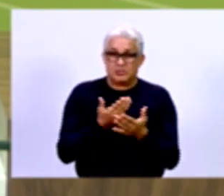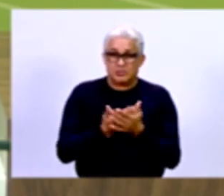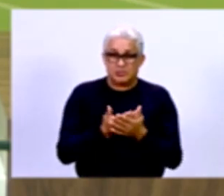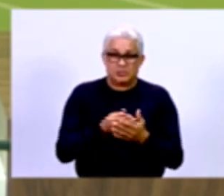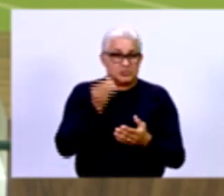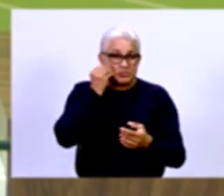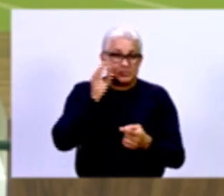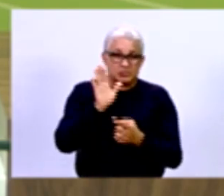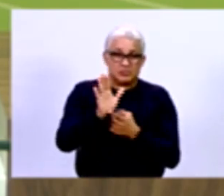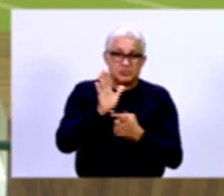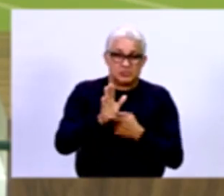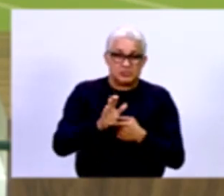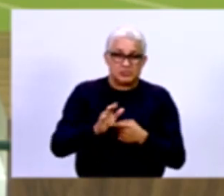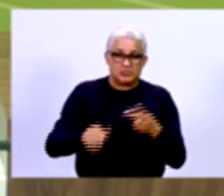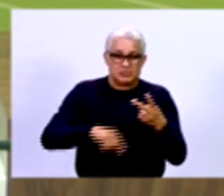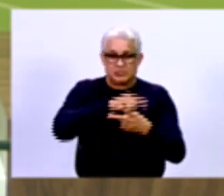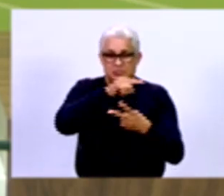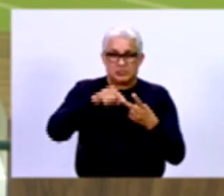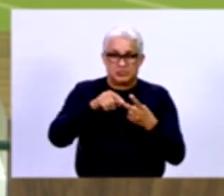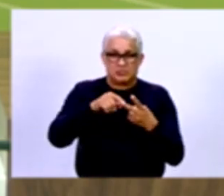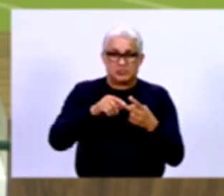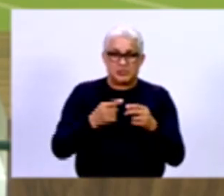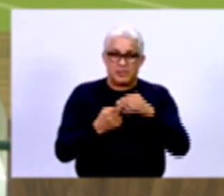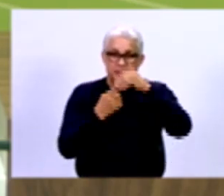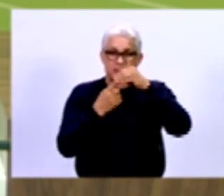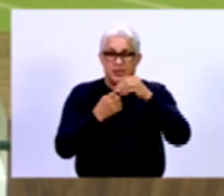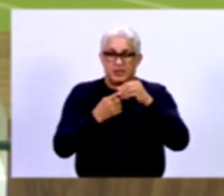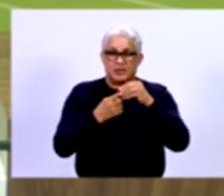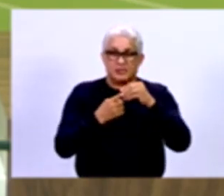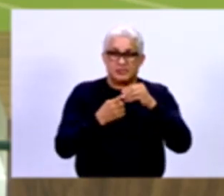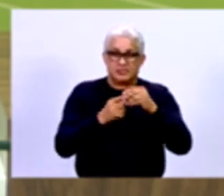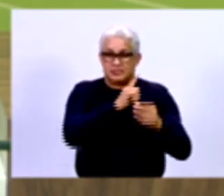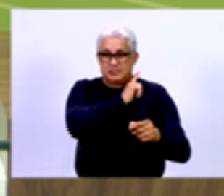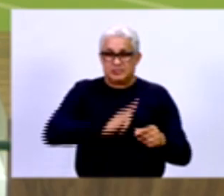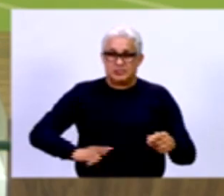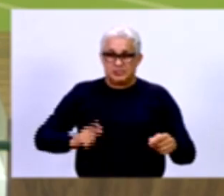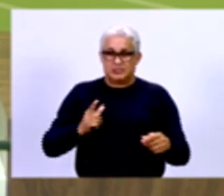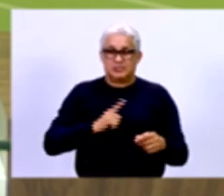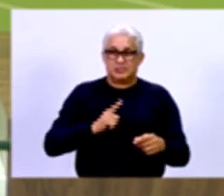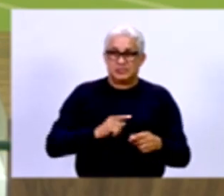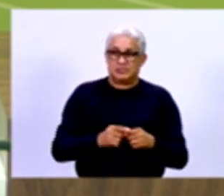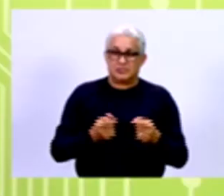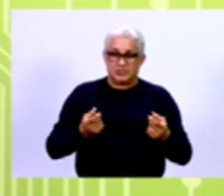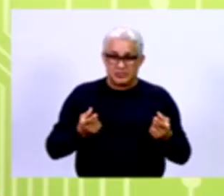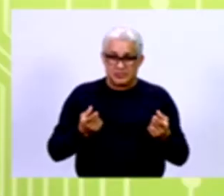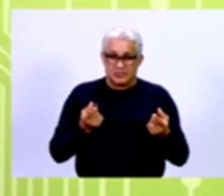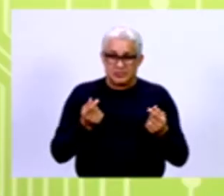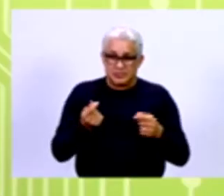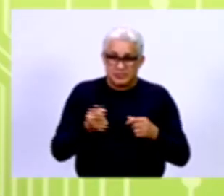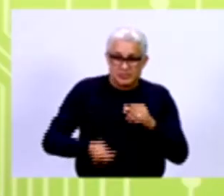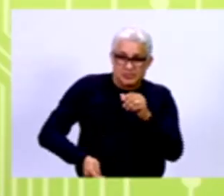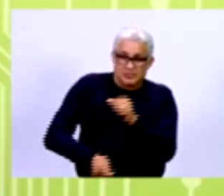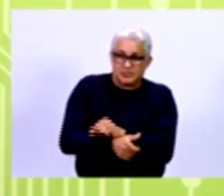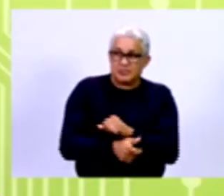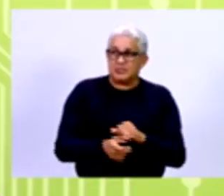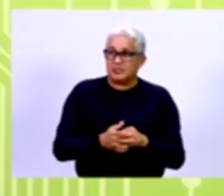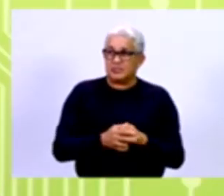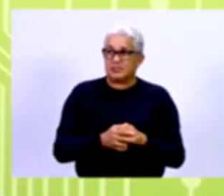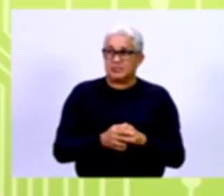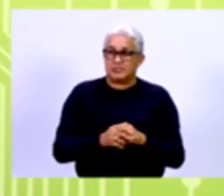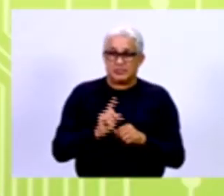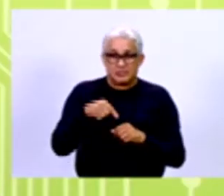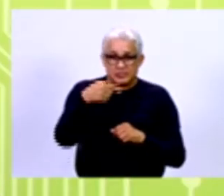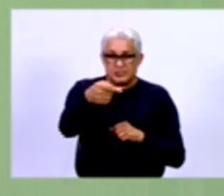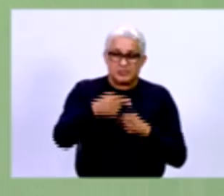mostrar as duas principais maneiras que o governo utiliza para financiar esses déficits orçamentários. Ok, é o que a gente vai ver em